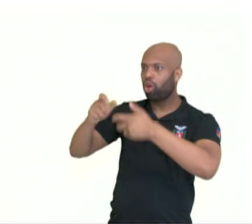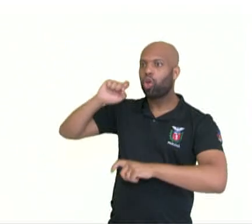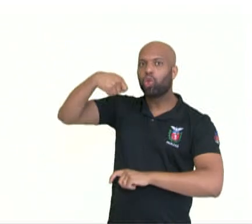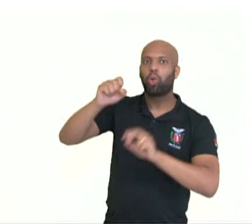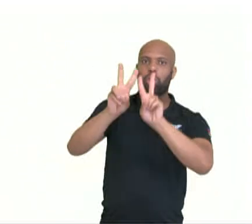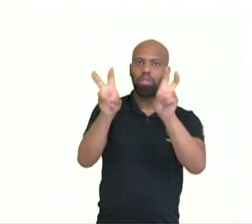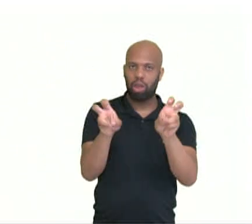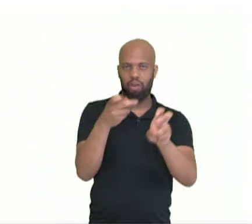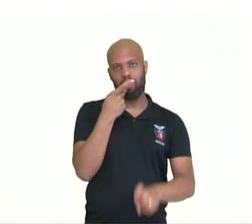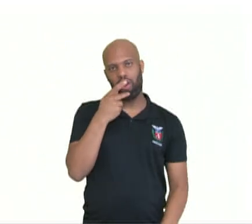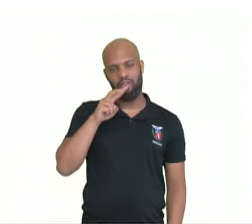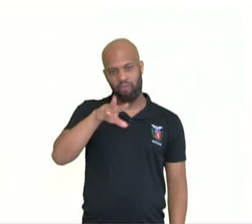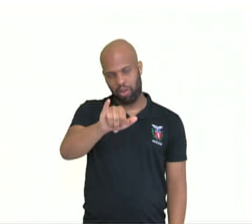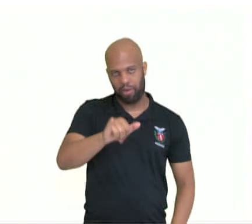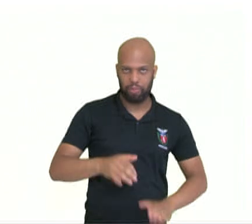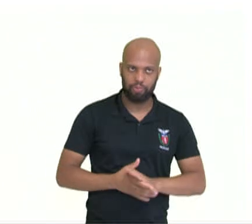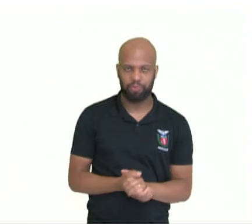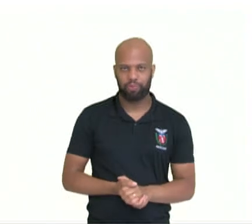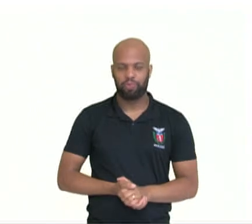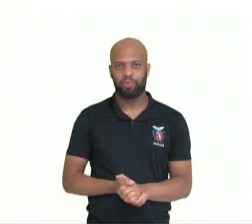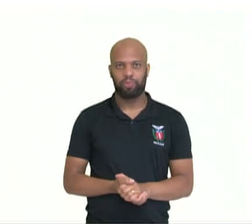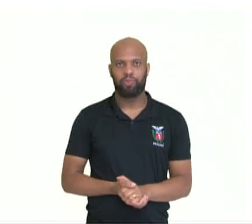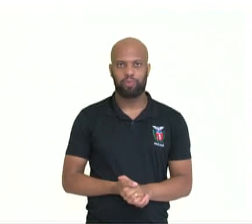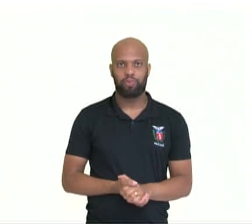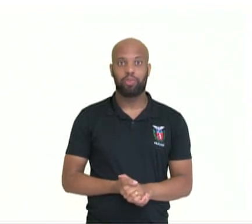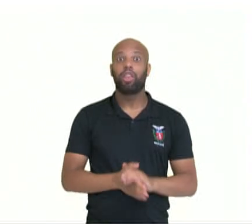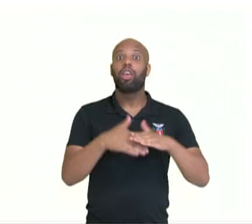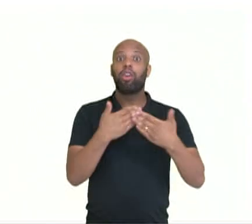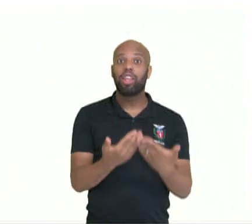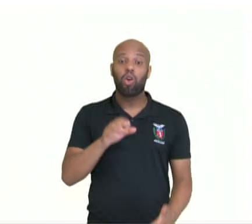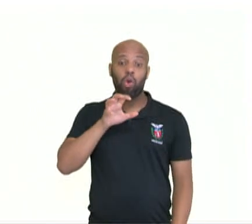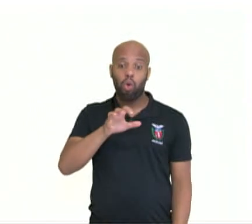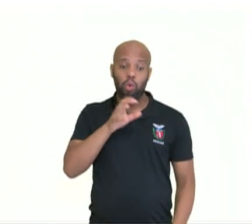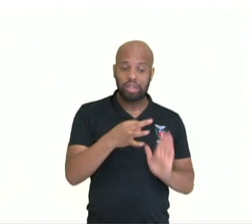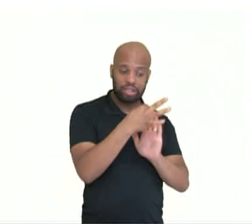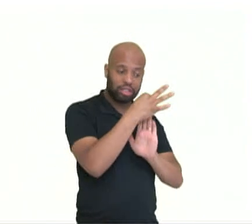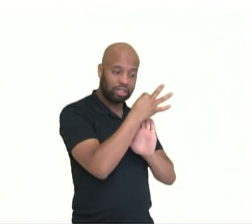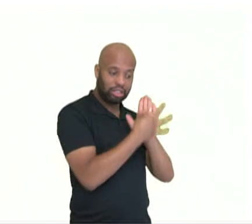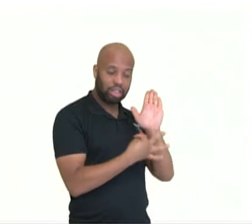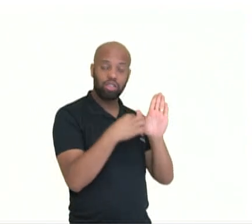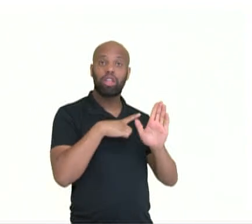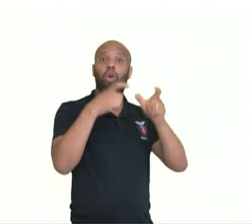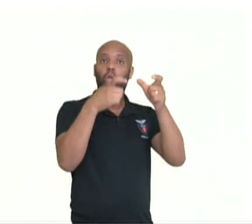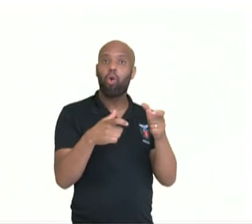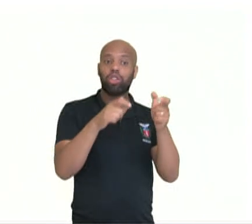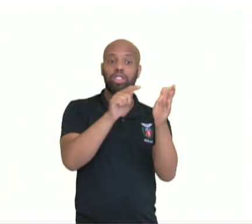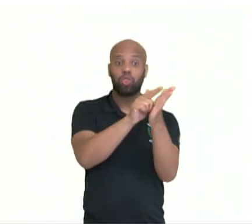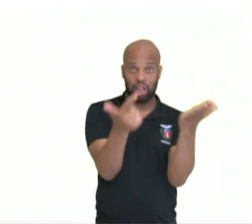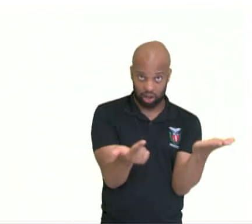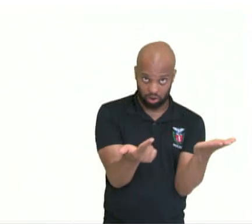de informar. O objetivo é, na verdade, provocar uma reflexão sobre um assunto abordado.